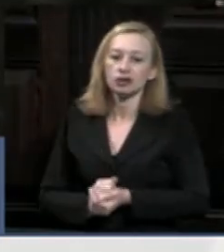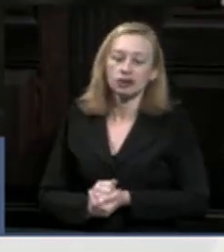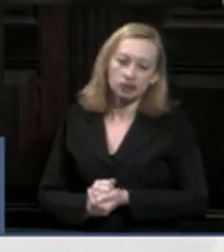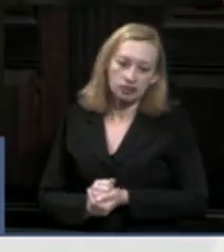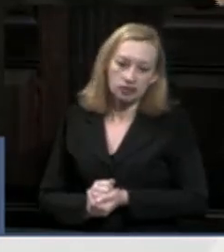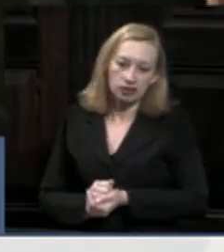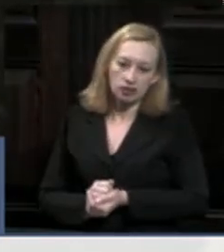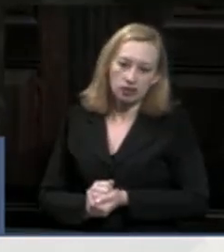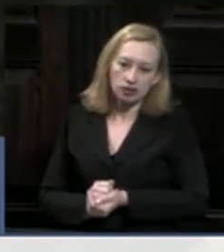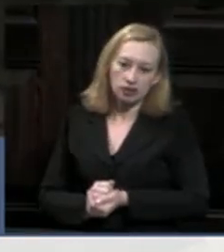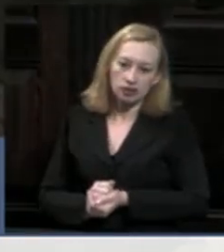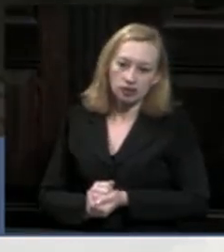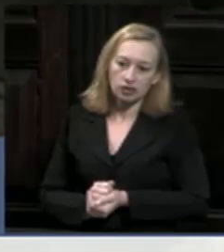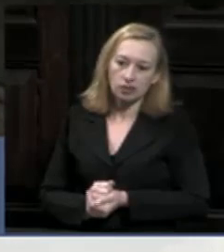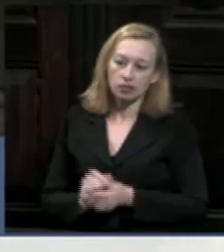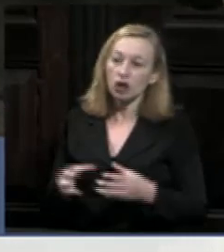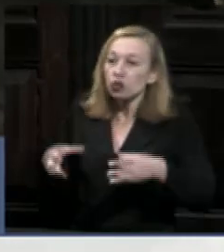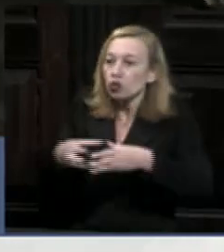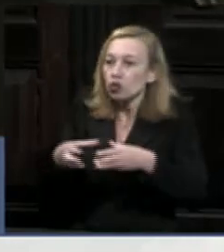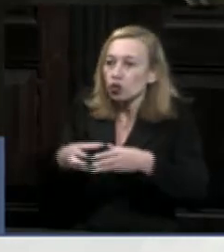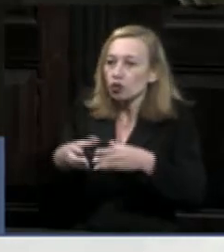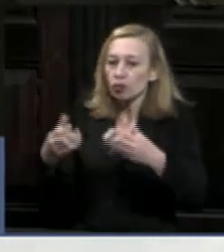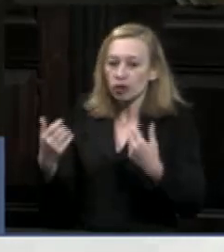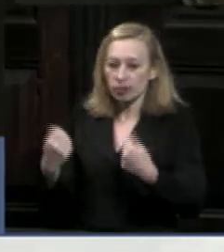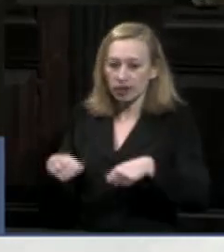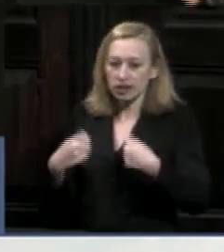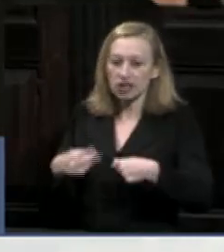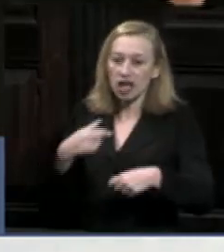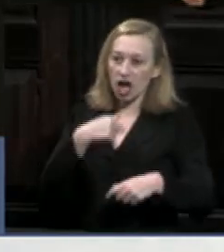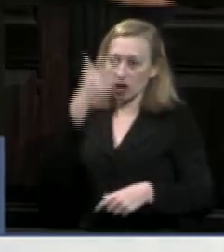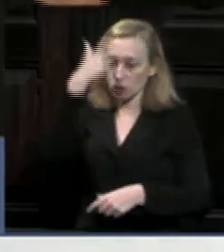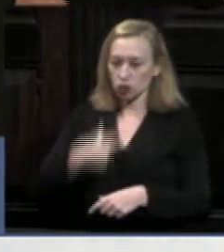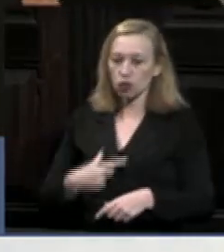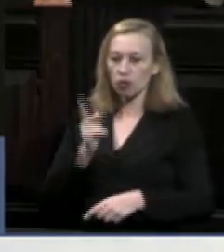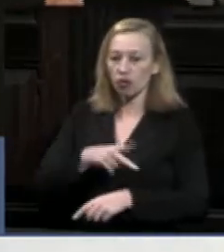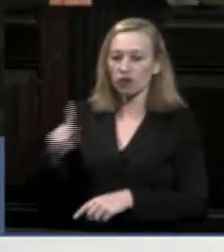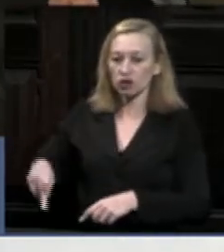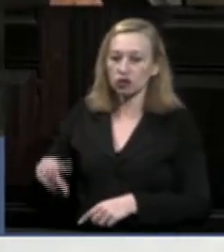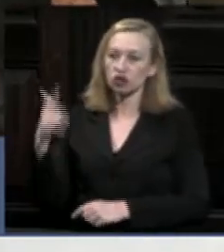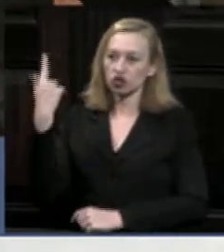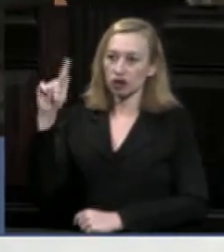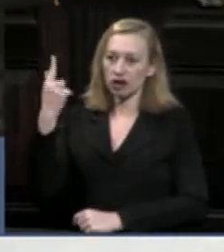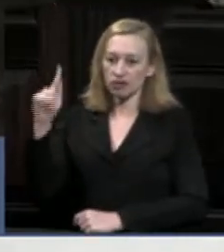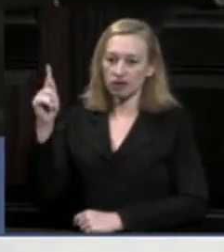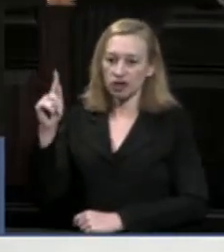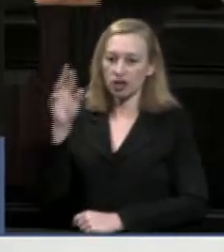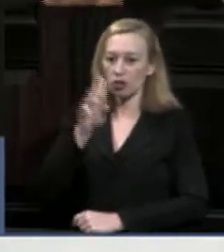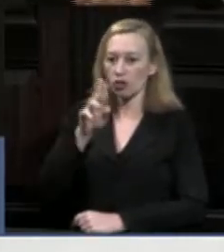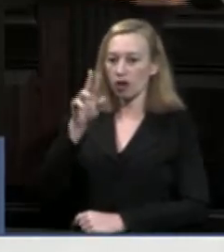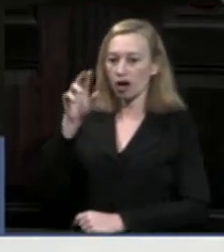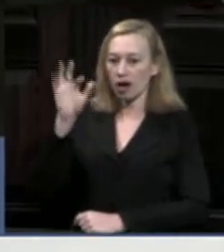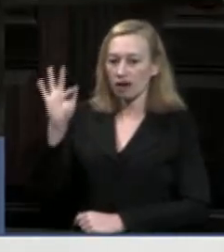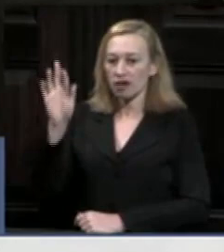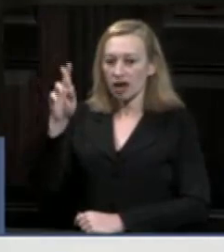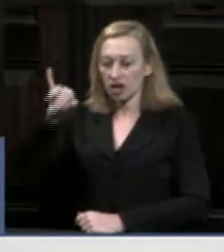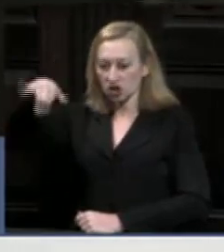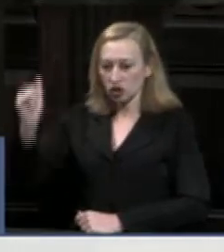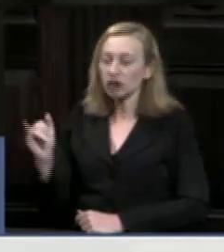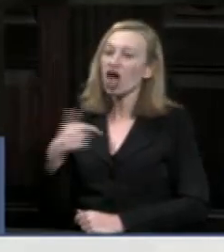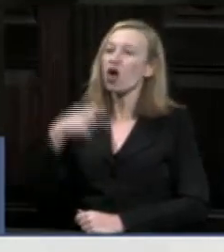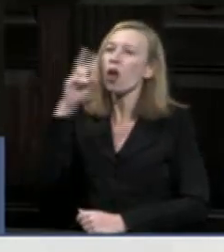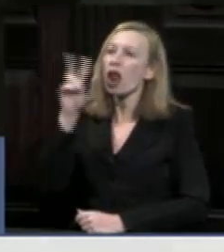uma classe para uma cor eu sou professor de geografia da ufrj eu me lembro quantas vezes a gente